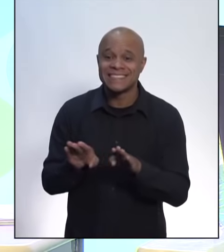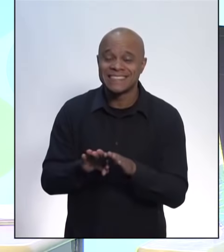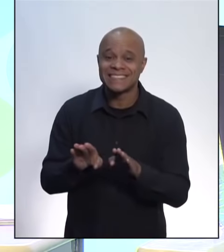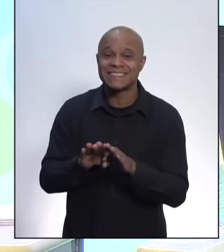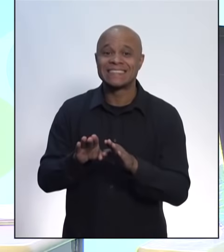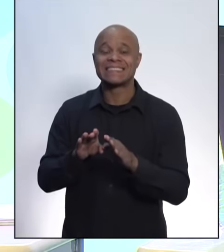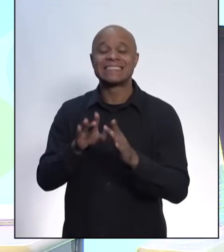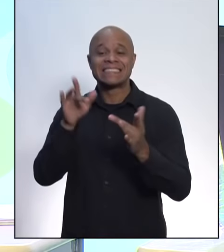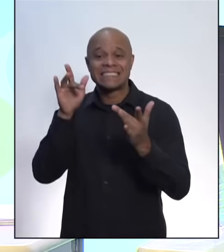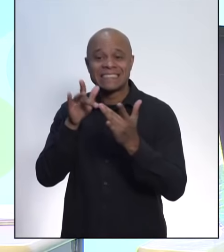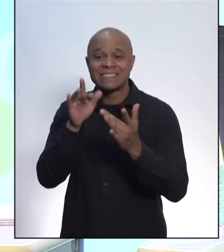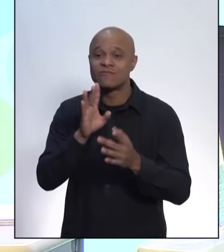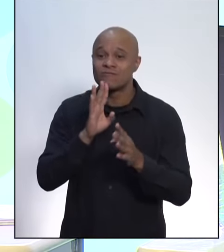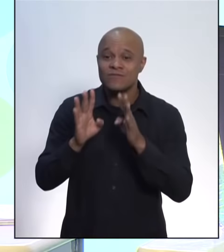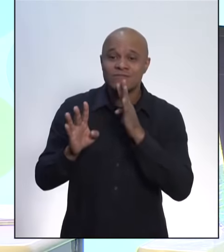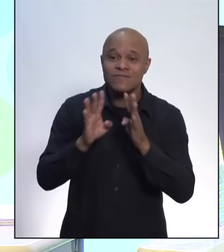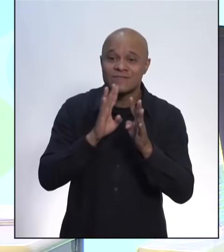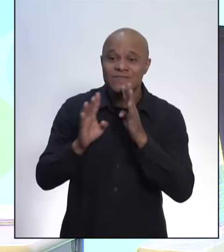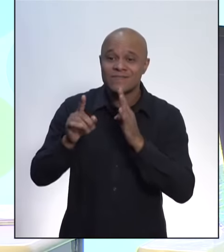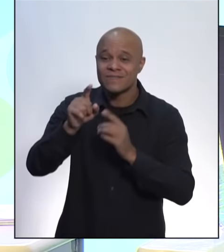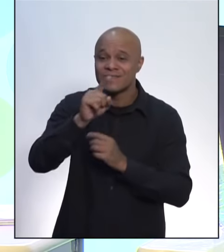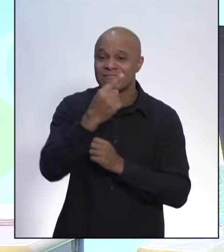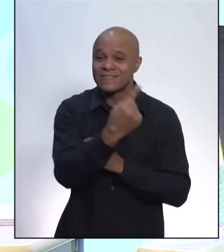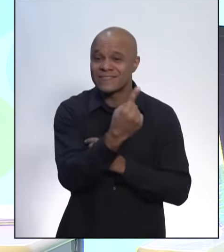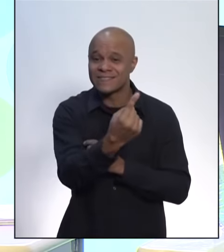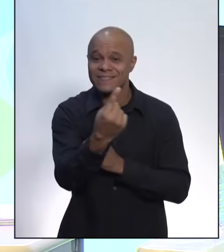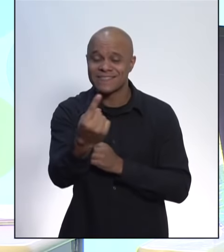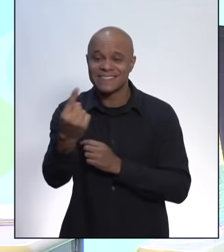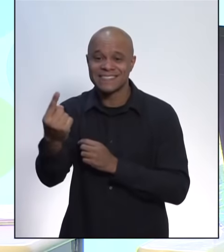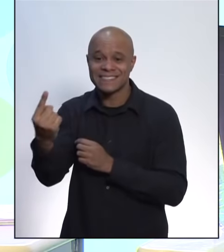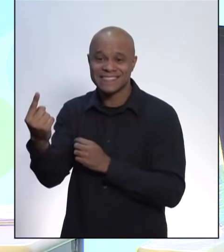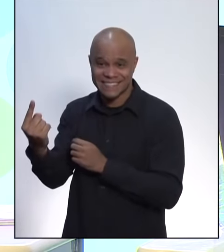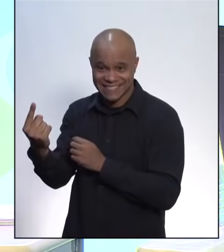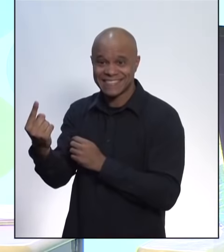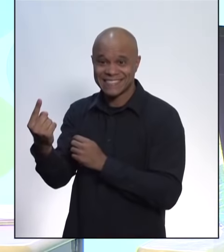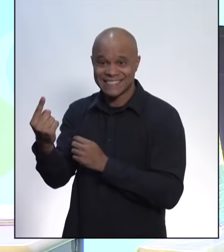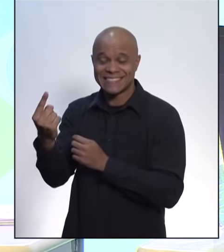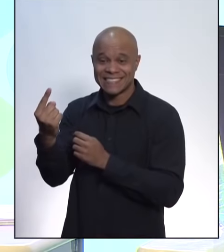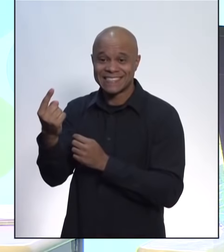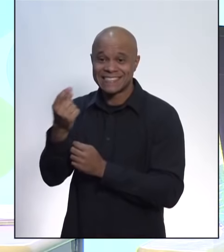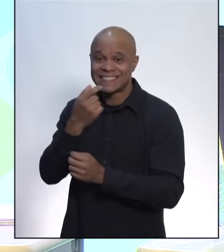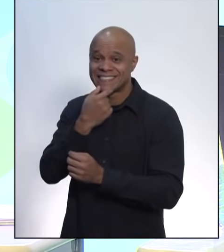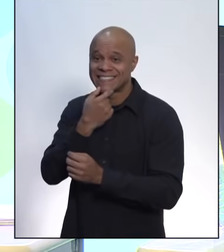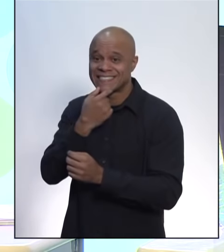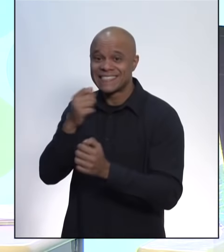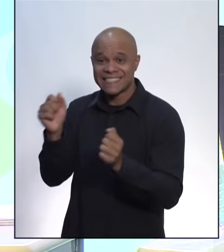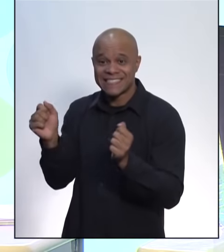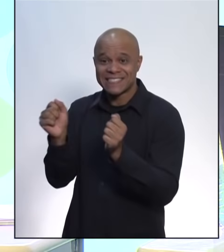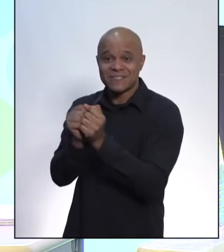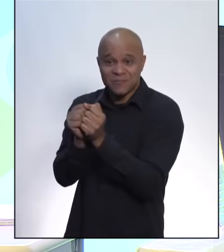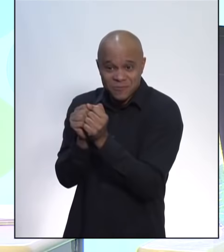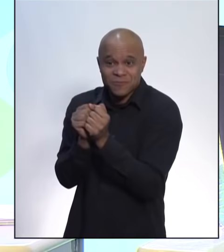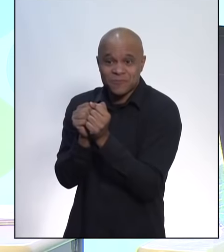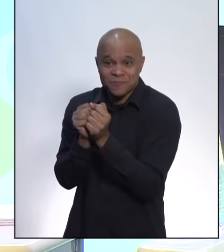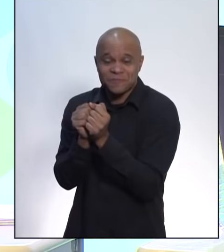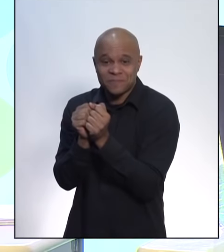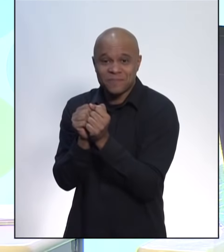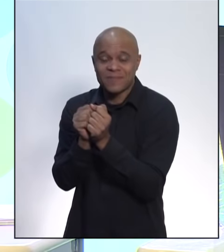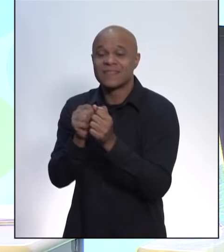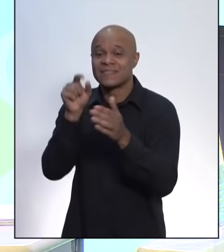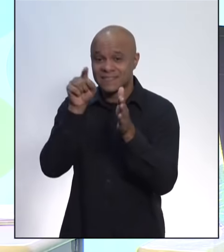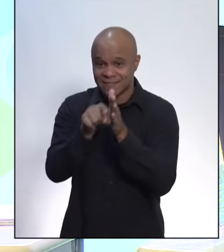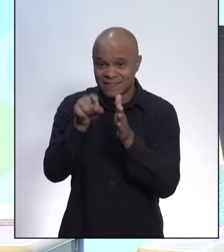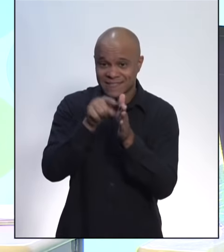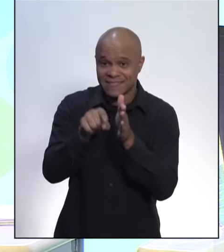aliando o conhecimento que vocês têm dessas outras desses outros componentes com o inglês olha só pesquisa em